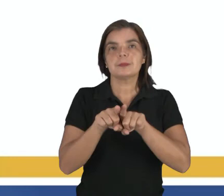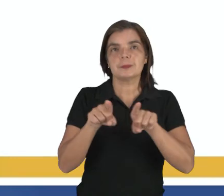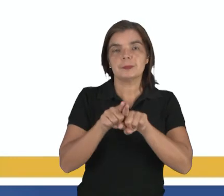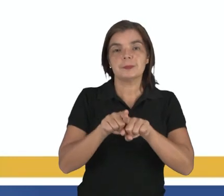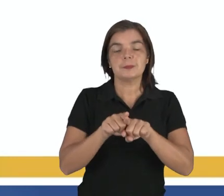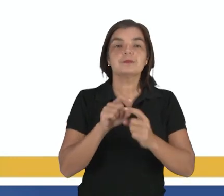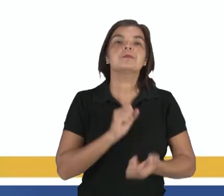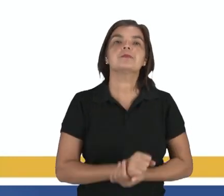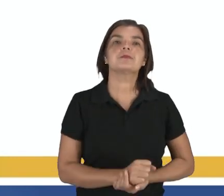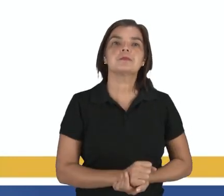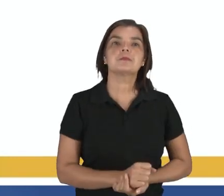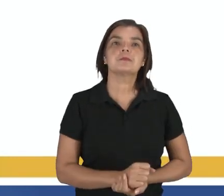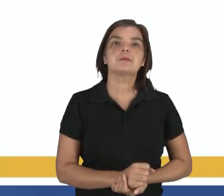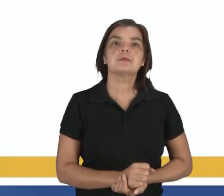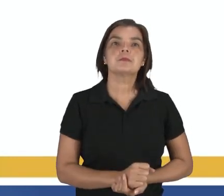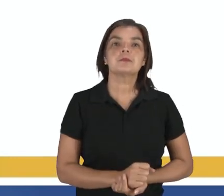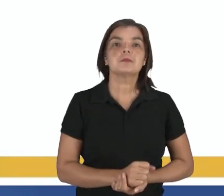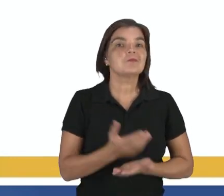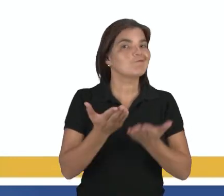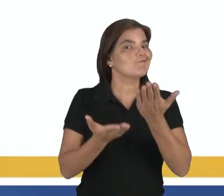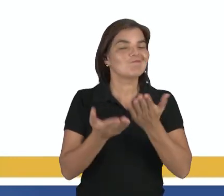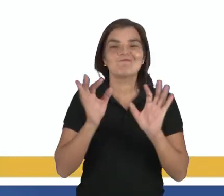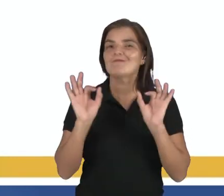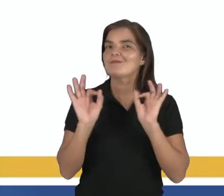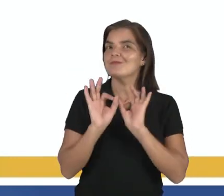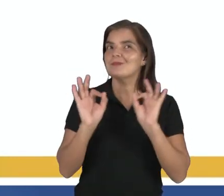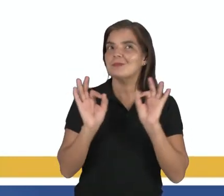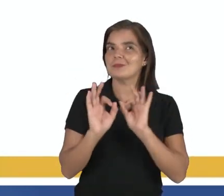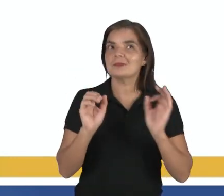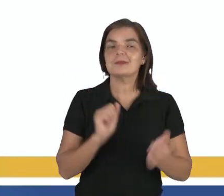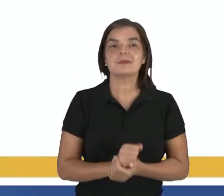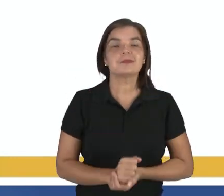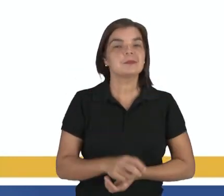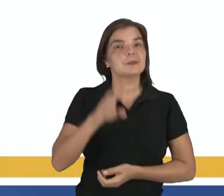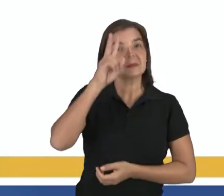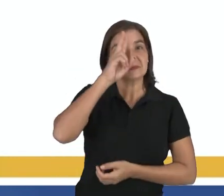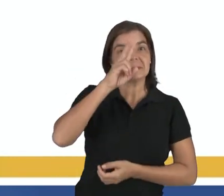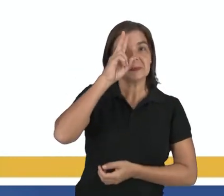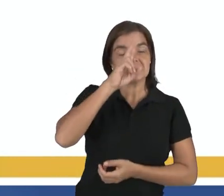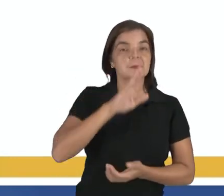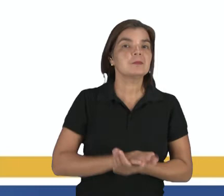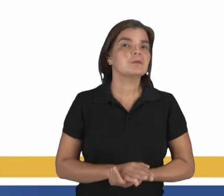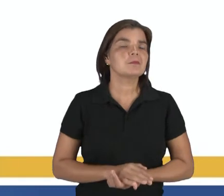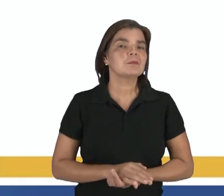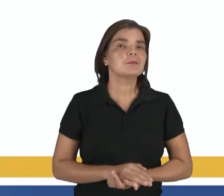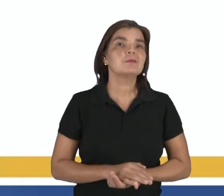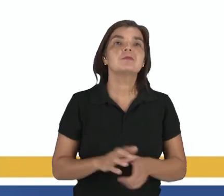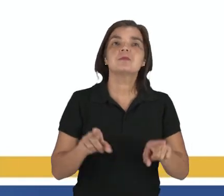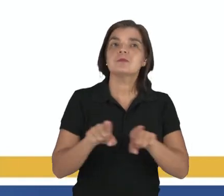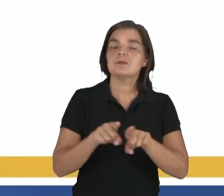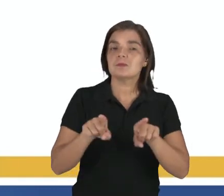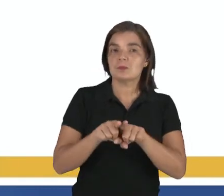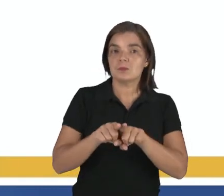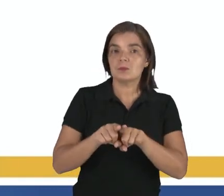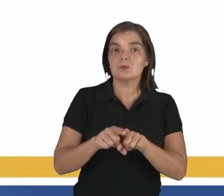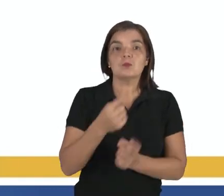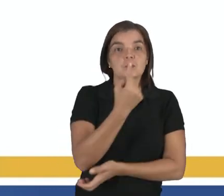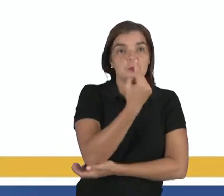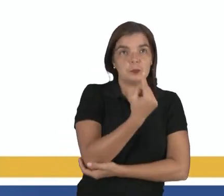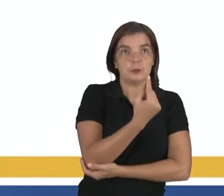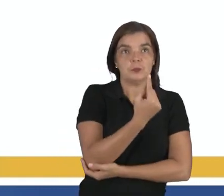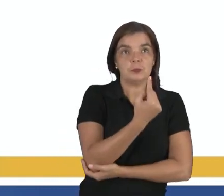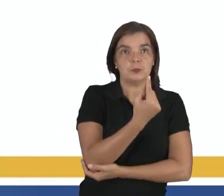balanceamento da equação, né? A equação não estava balanceada. E aí, lembrando, quando o coeficiente da substância é